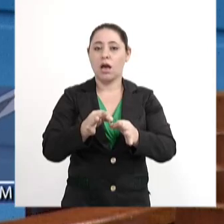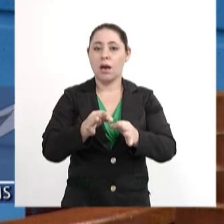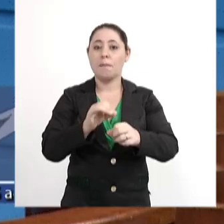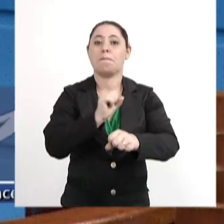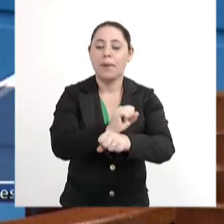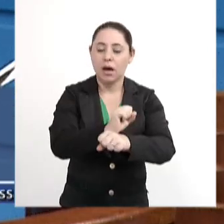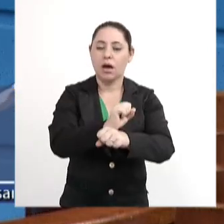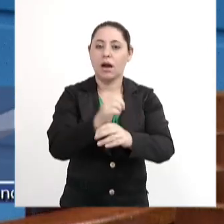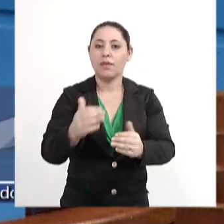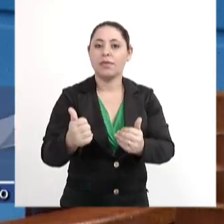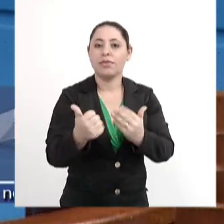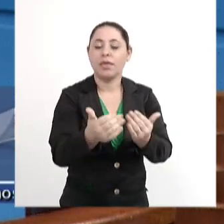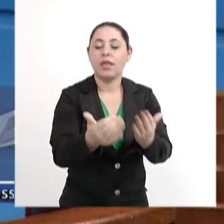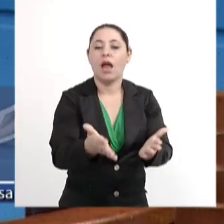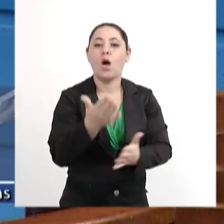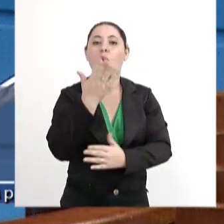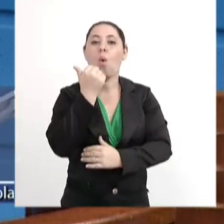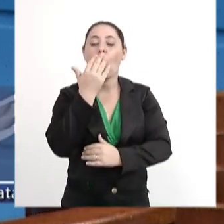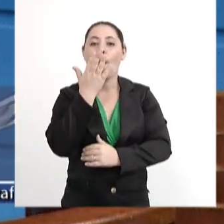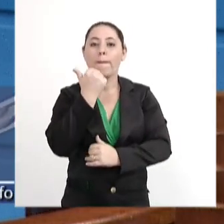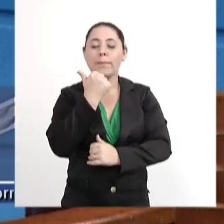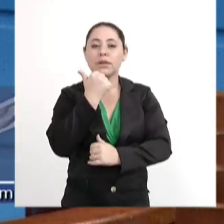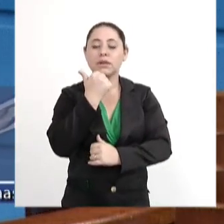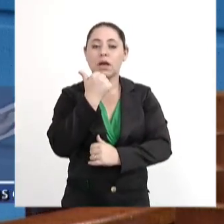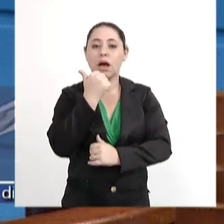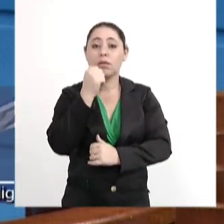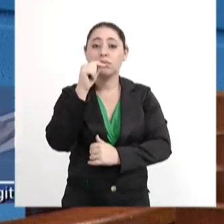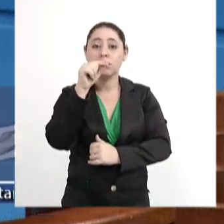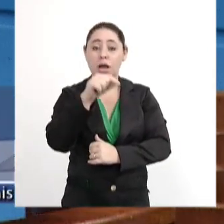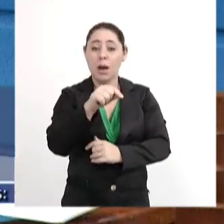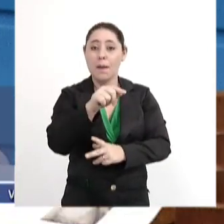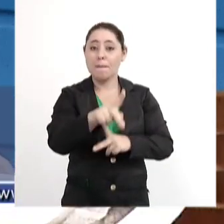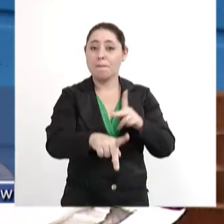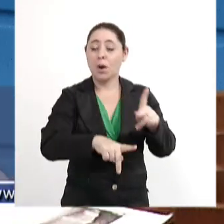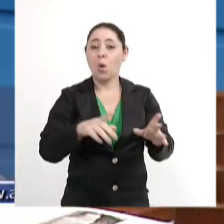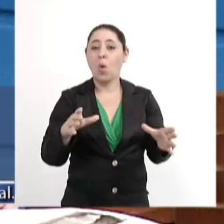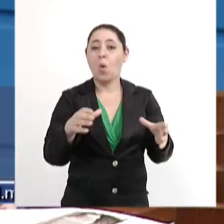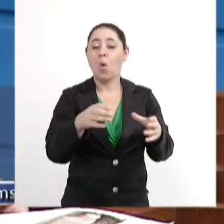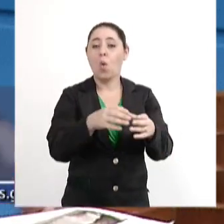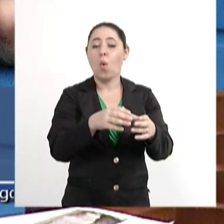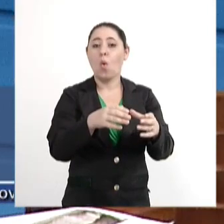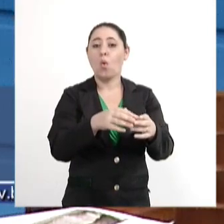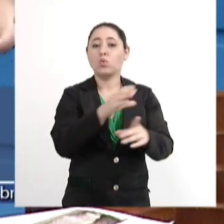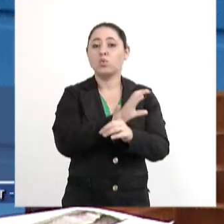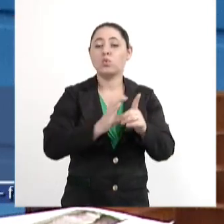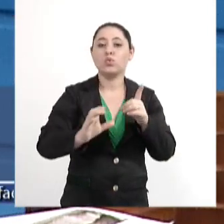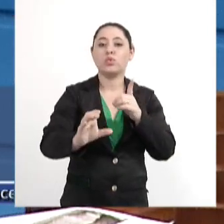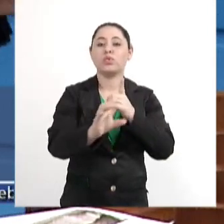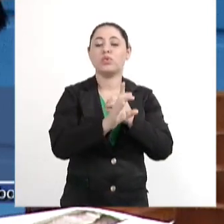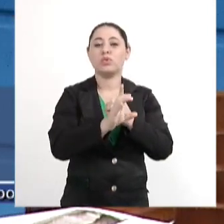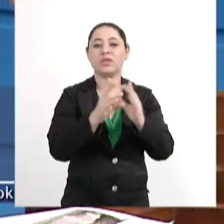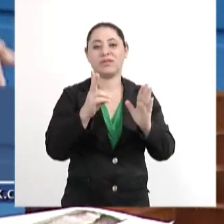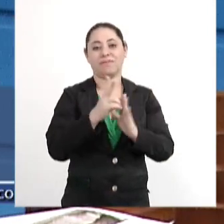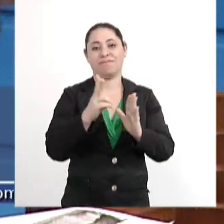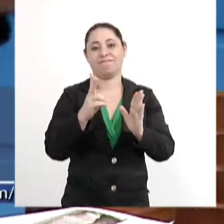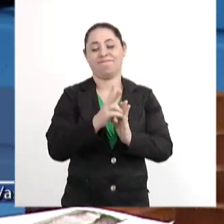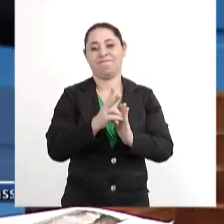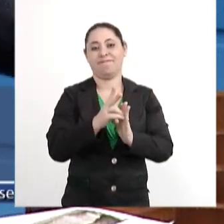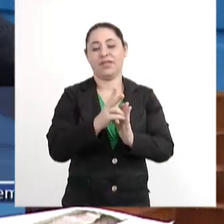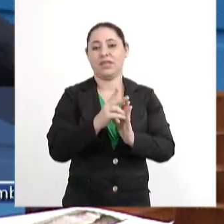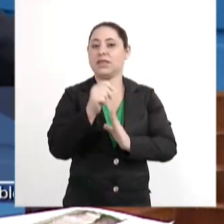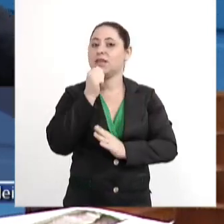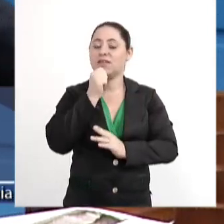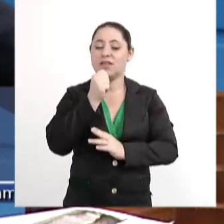cestas básicas, cestas de alimentos, para aquelas comunidades indígenas que estão em áreas ainda